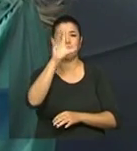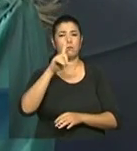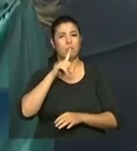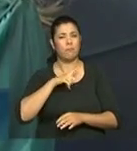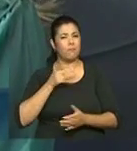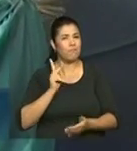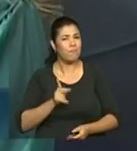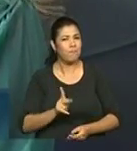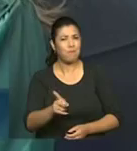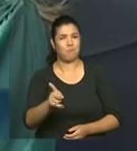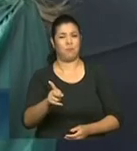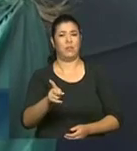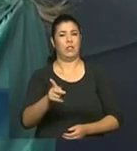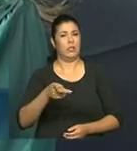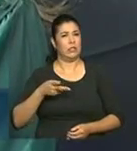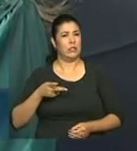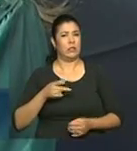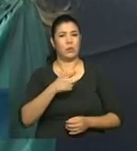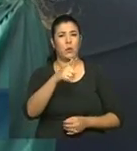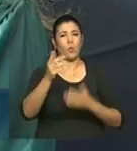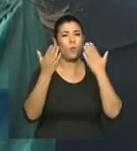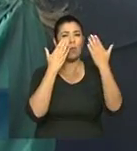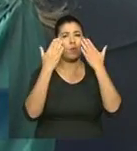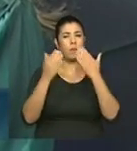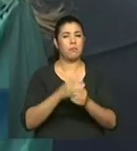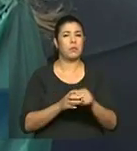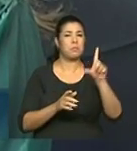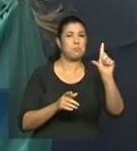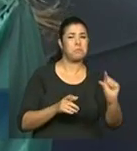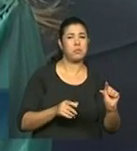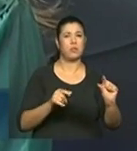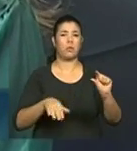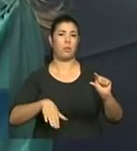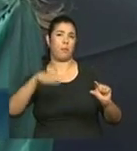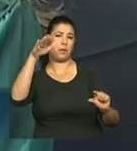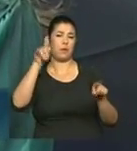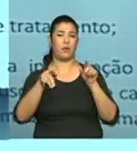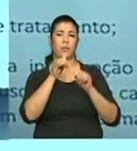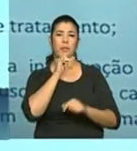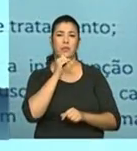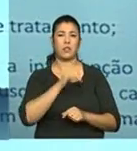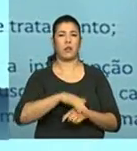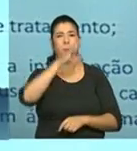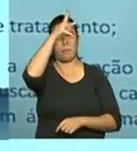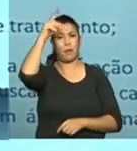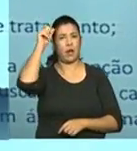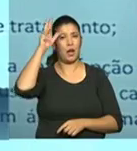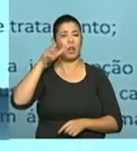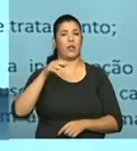uma prevalência muito maior que outros. Por exemplo, Mato Grosso, Goiás,